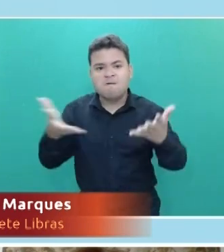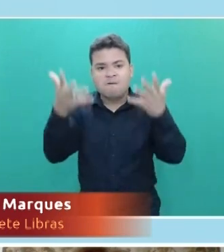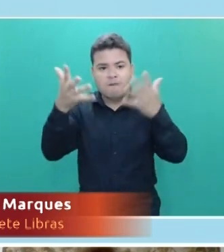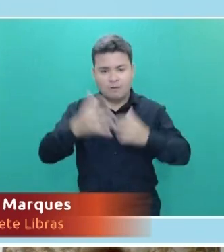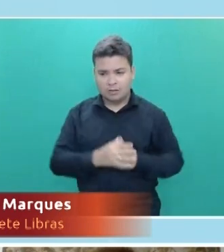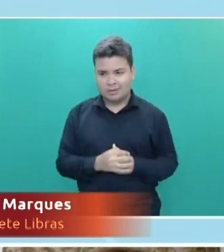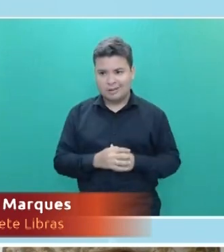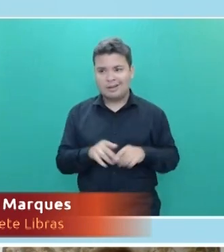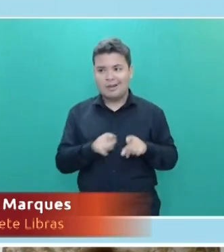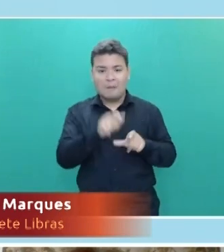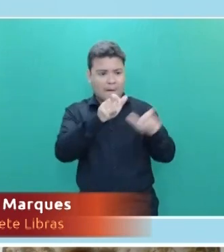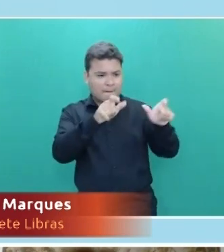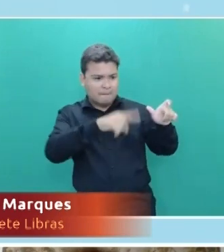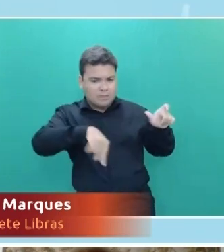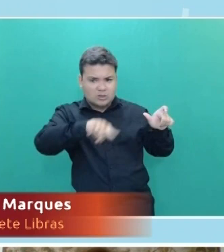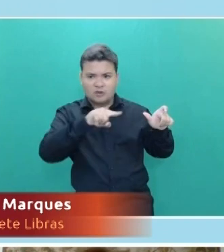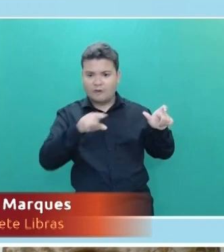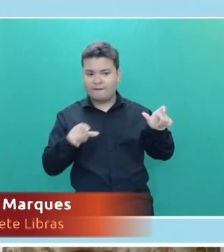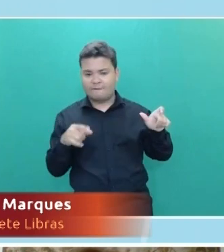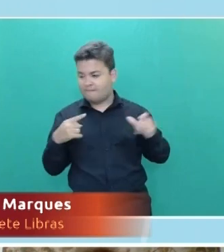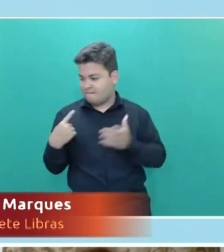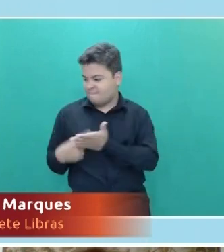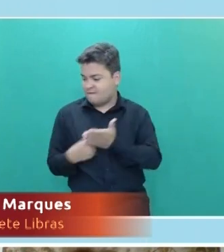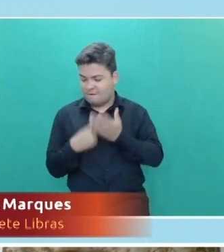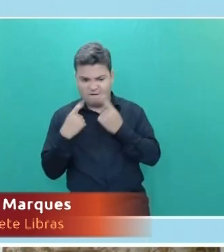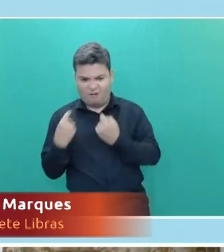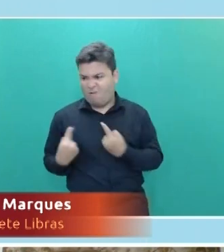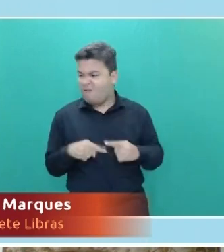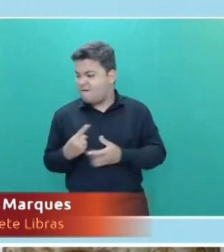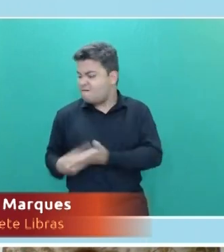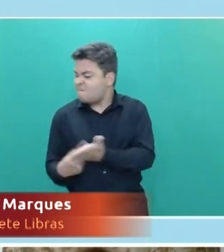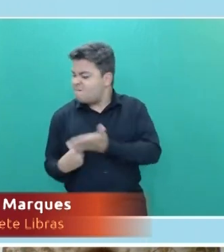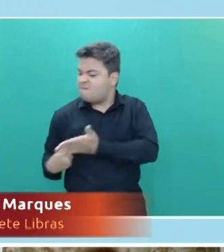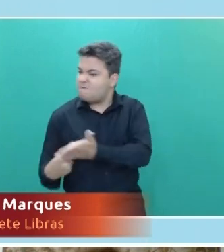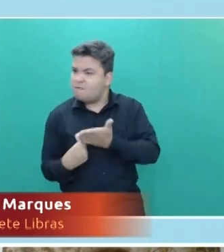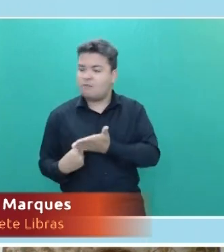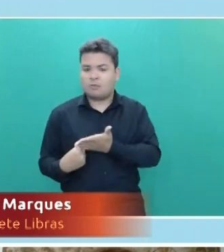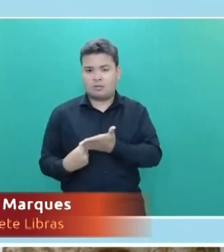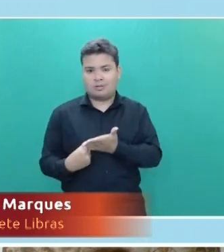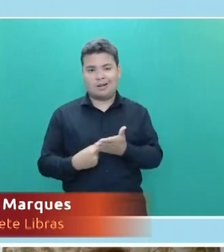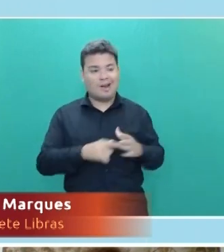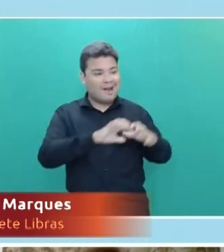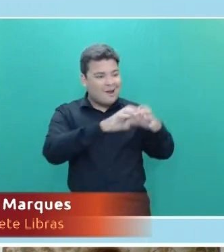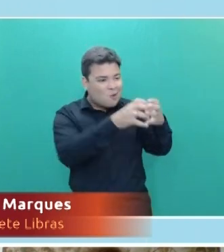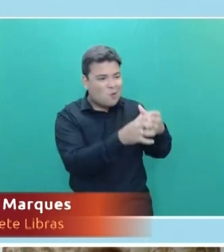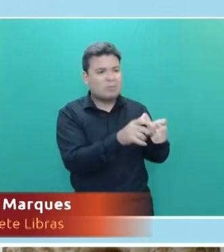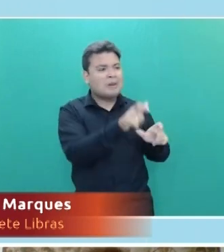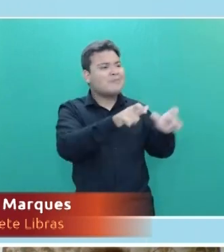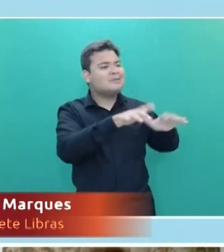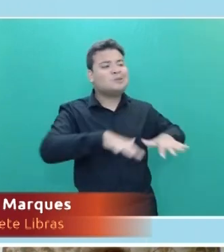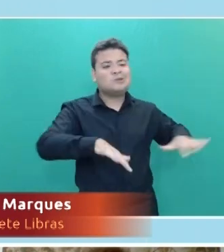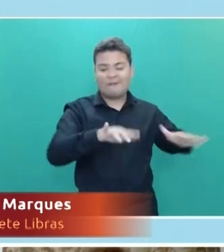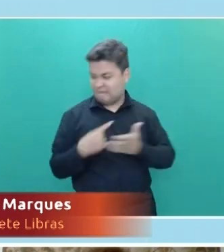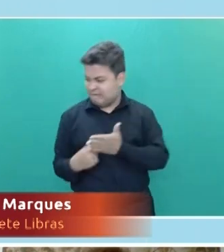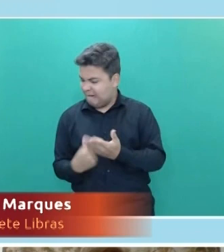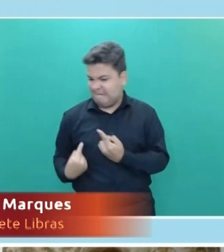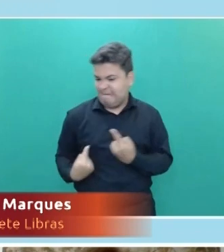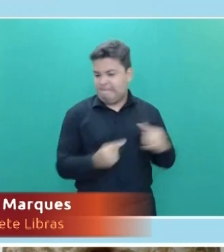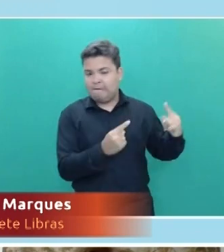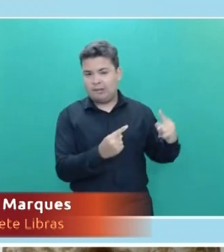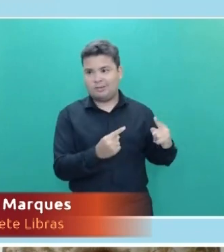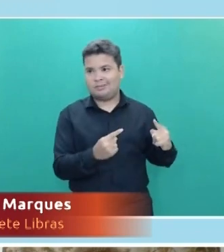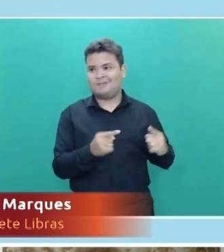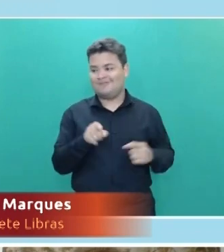pessoas, contra grupos, contra pessoas de modo em geral, enfim, é